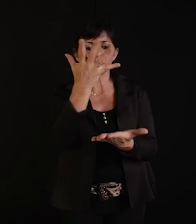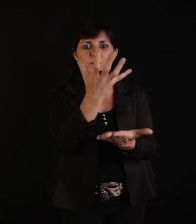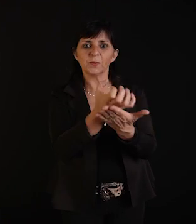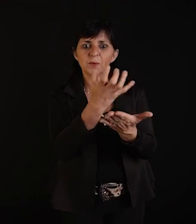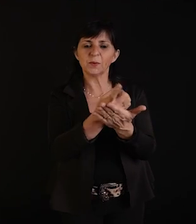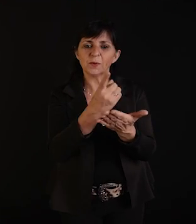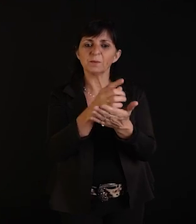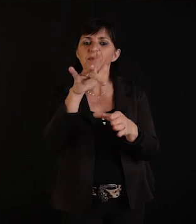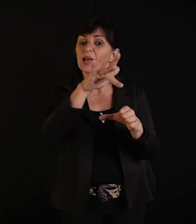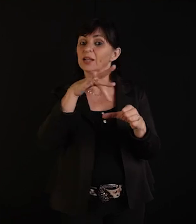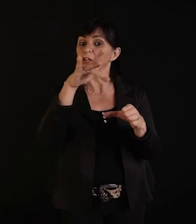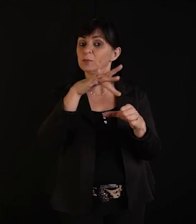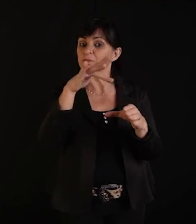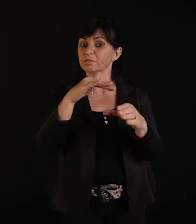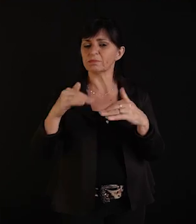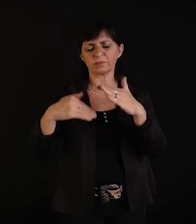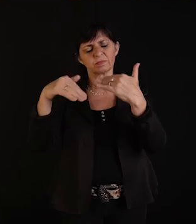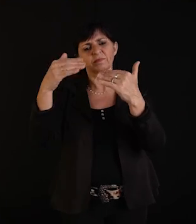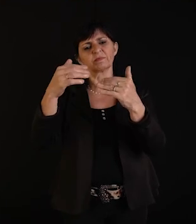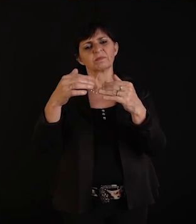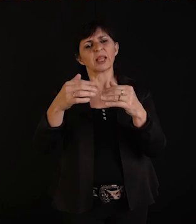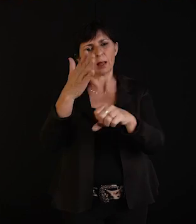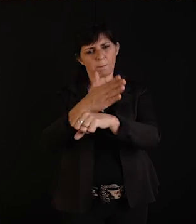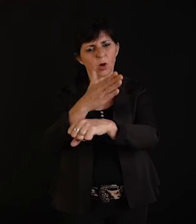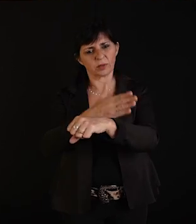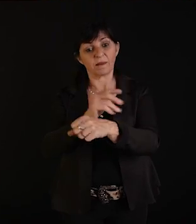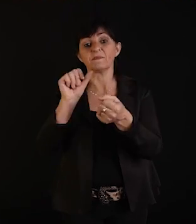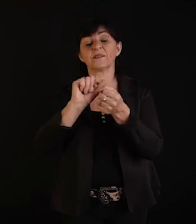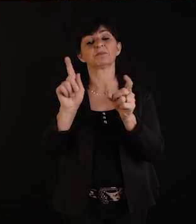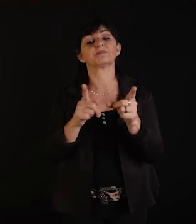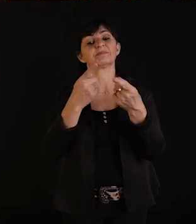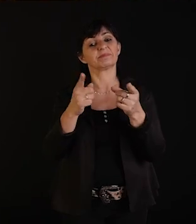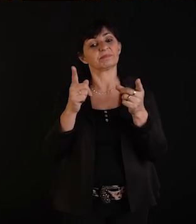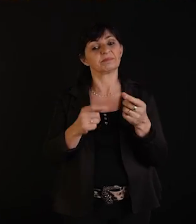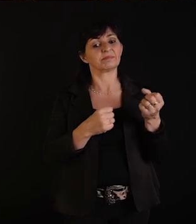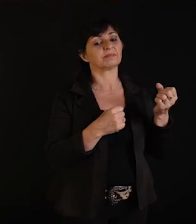das Esporas, onde eu fiz a interpretação também, e a composição dessa música.